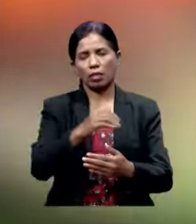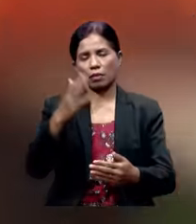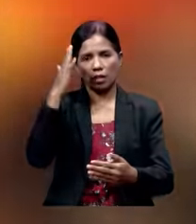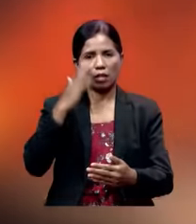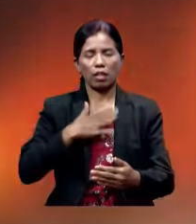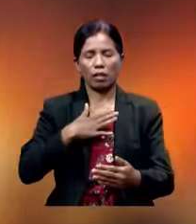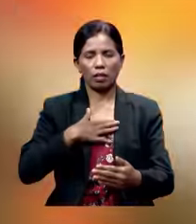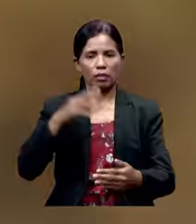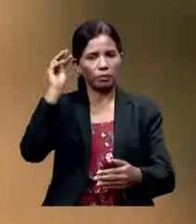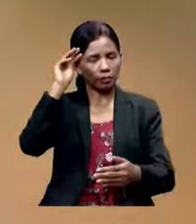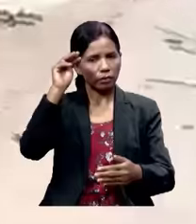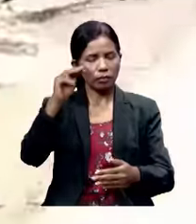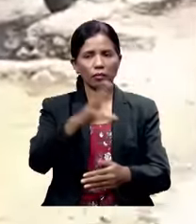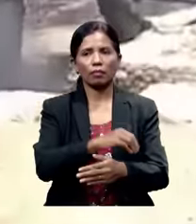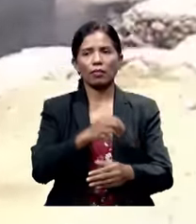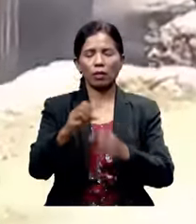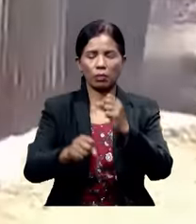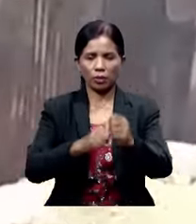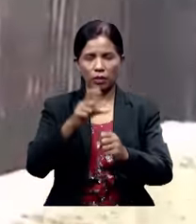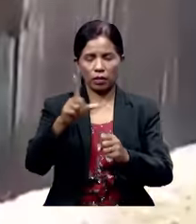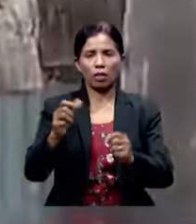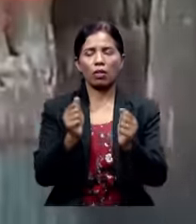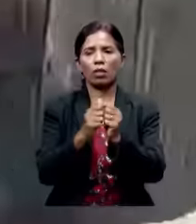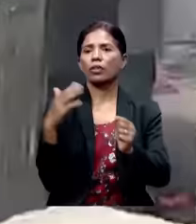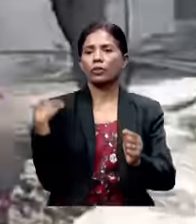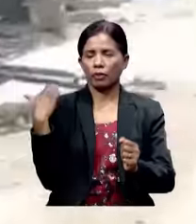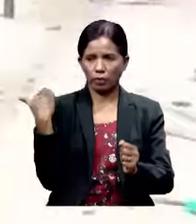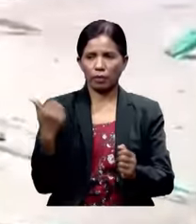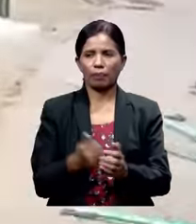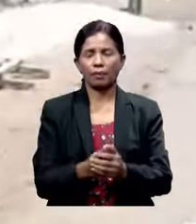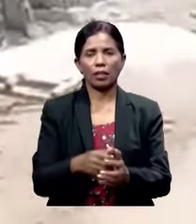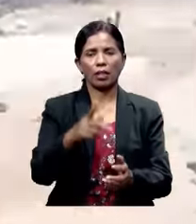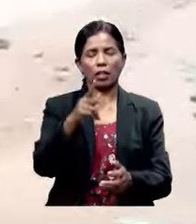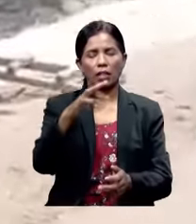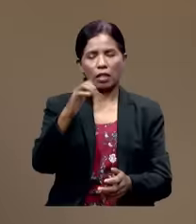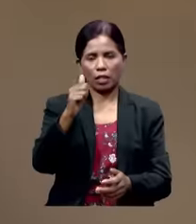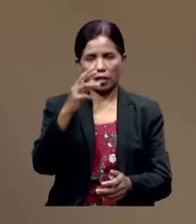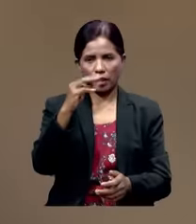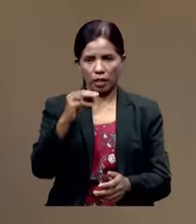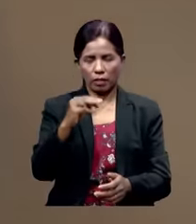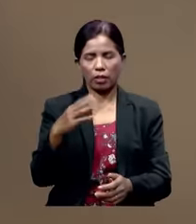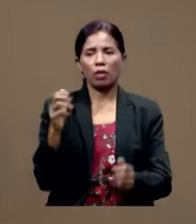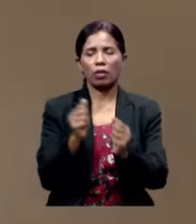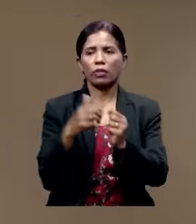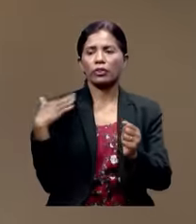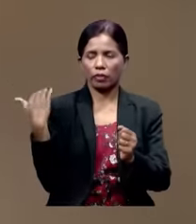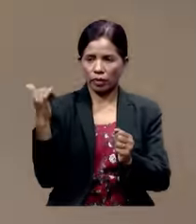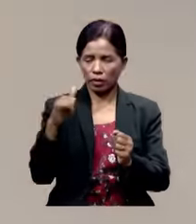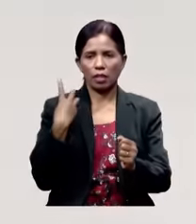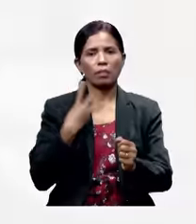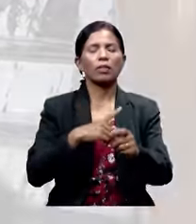ministeru ministro coordinador asuntos sociais tamba ho juventude kram ho besaida ho jovens ira am se